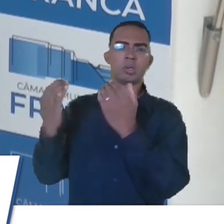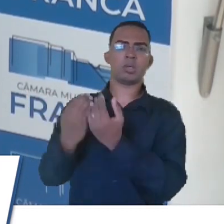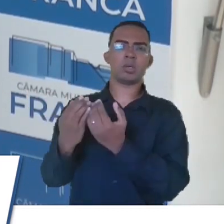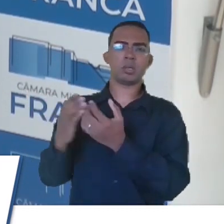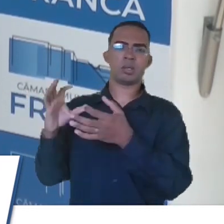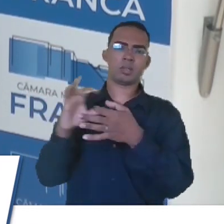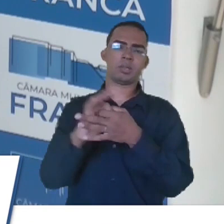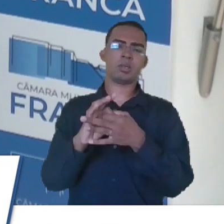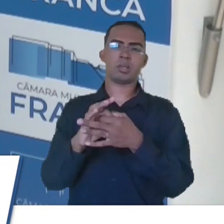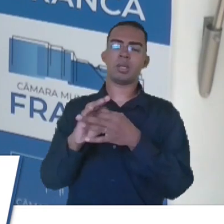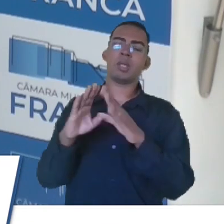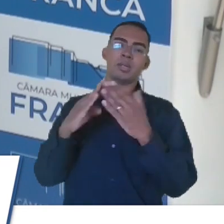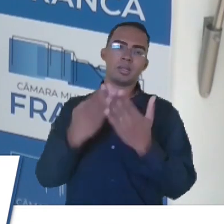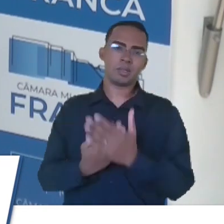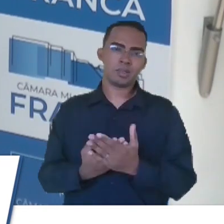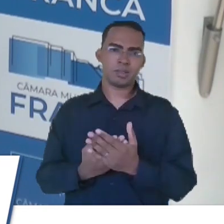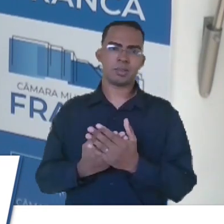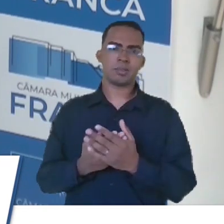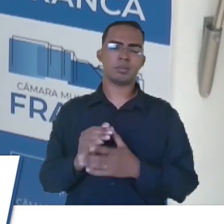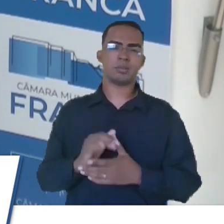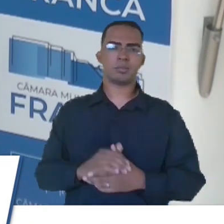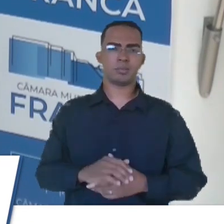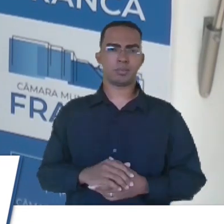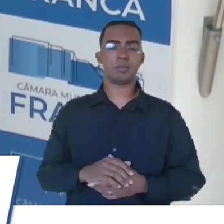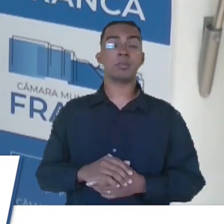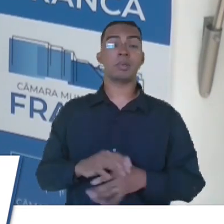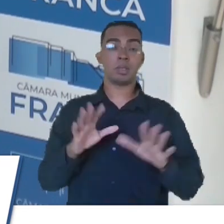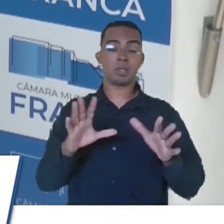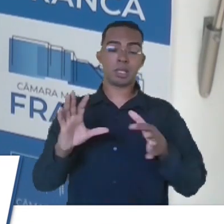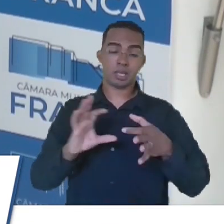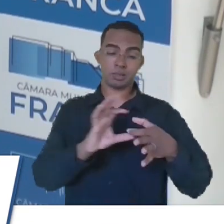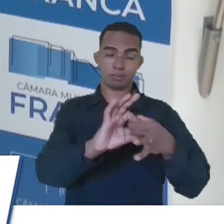às escolas. A integração